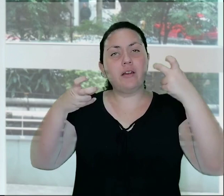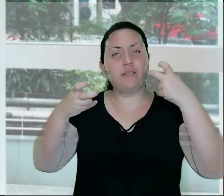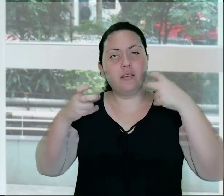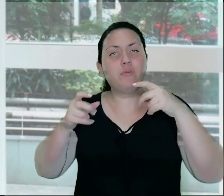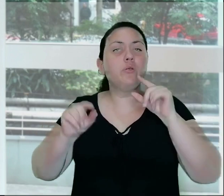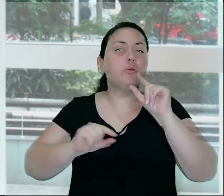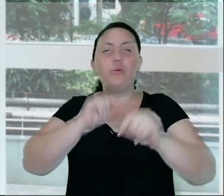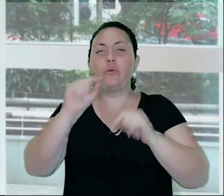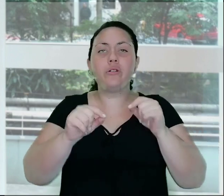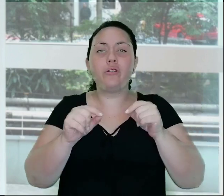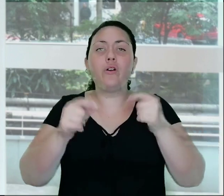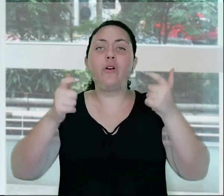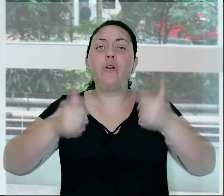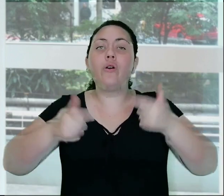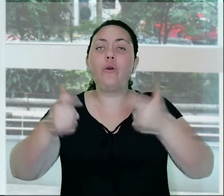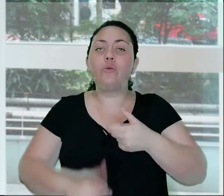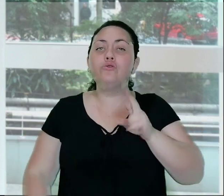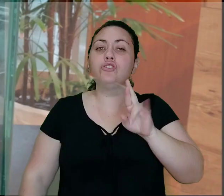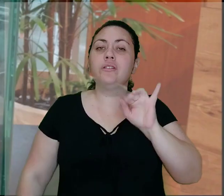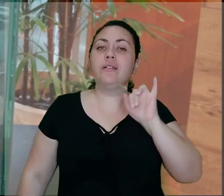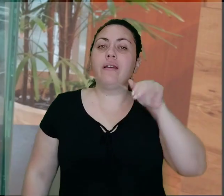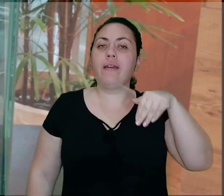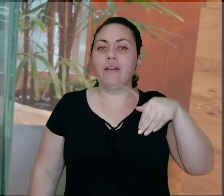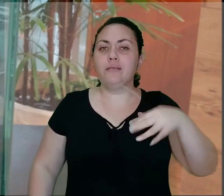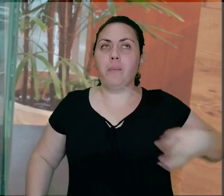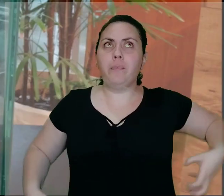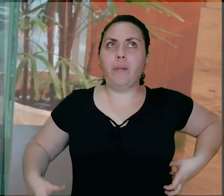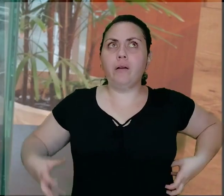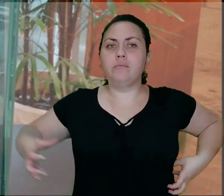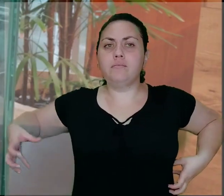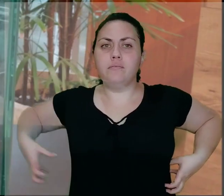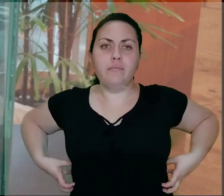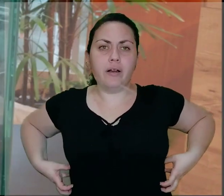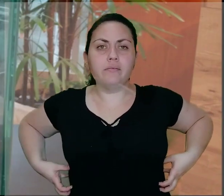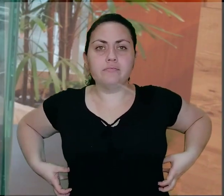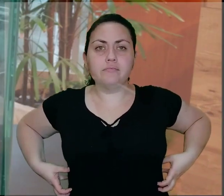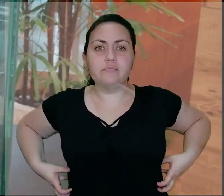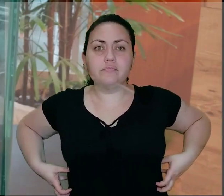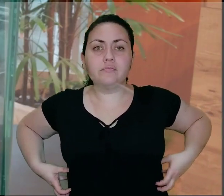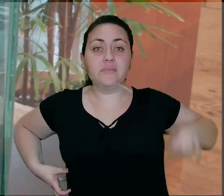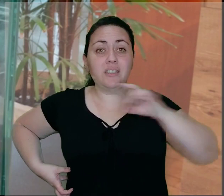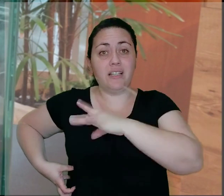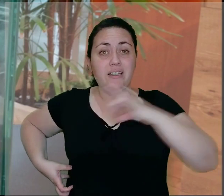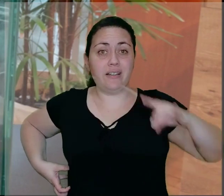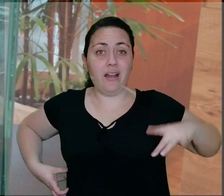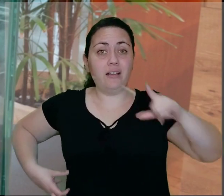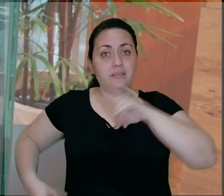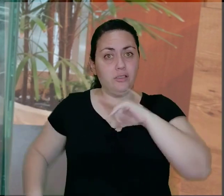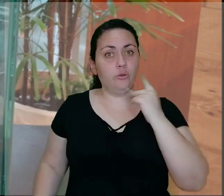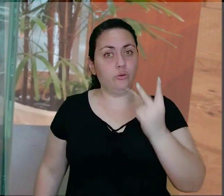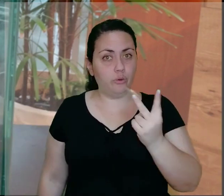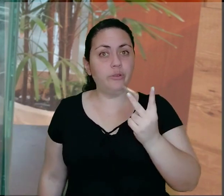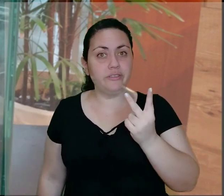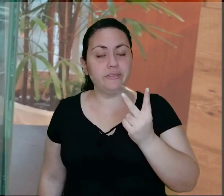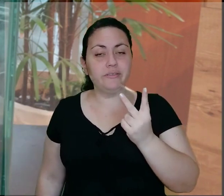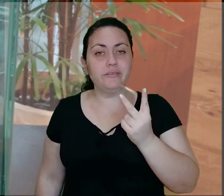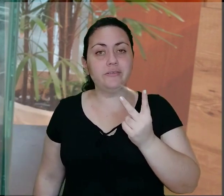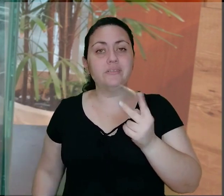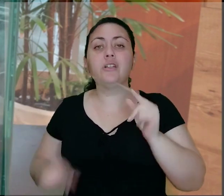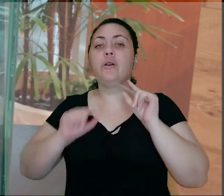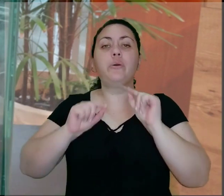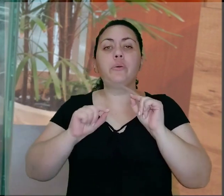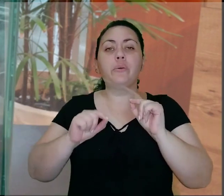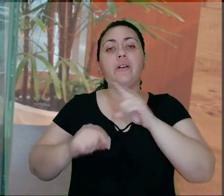ou perceber melhor a região onde se encontram os rins. De cada rim, e são 2 que nós